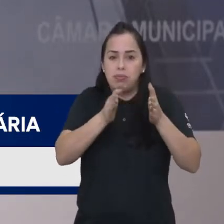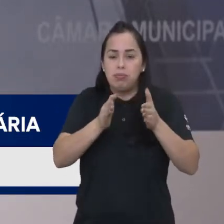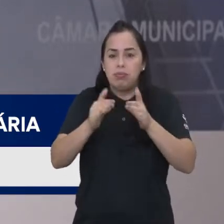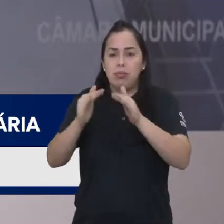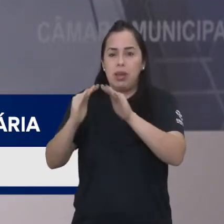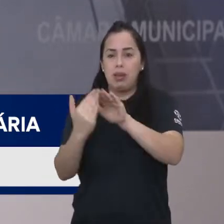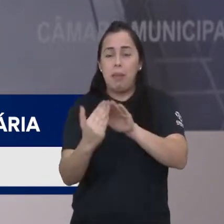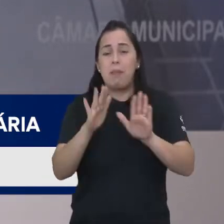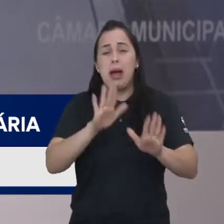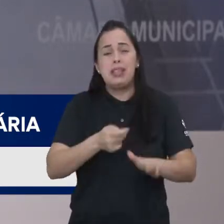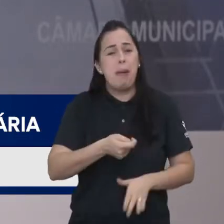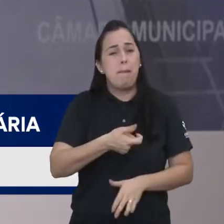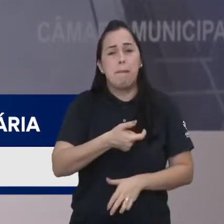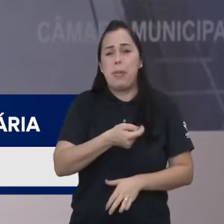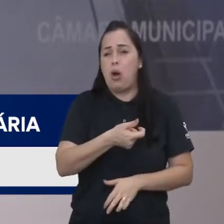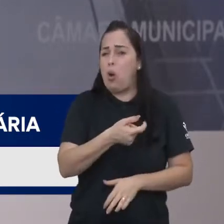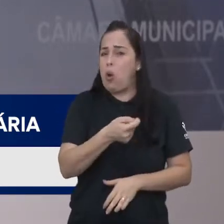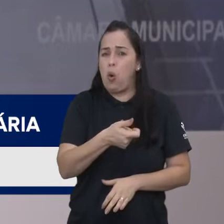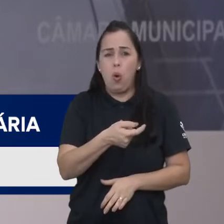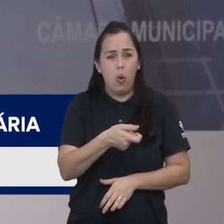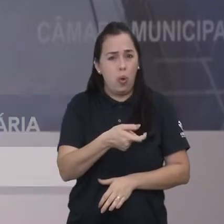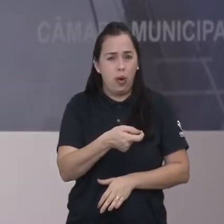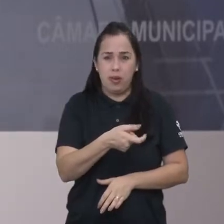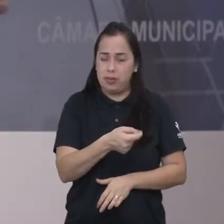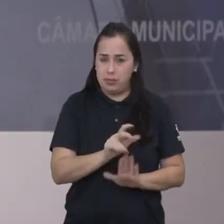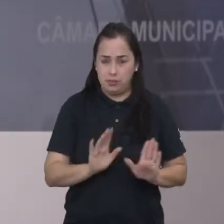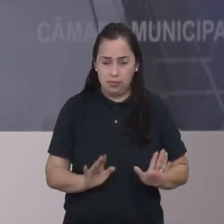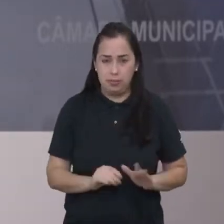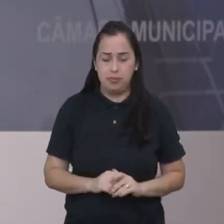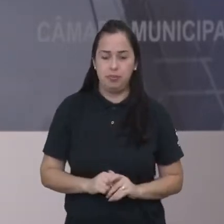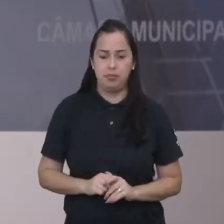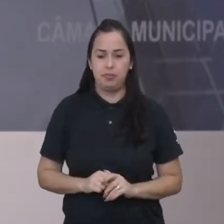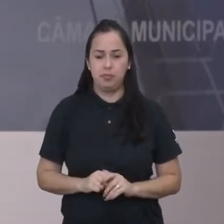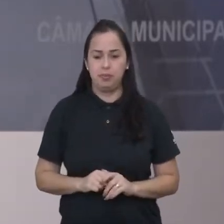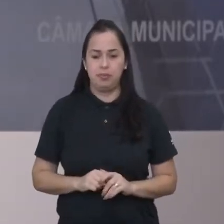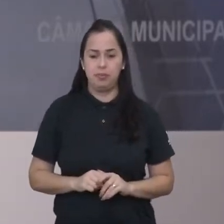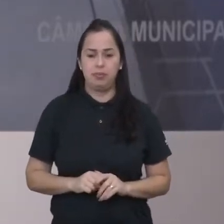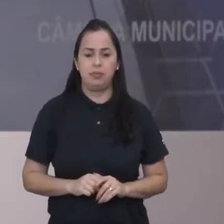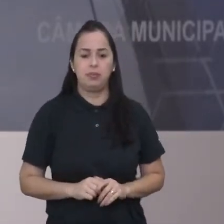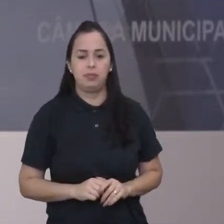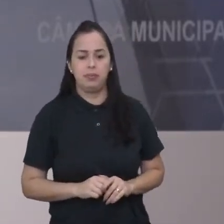de demolição. Mas são raras, são raros os casos, são casos muito específicos.